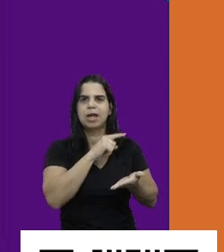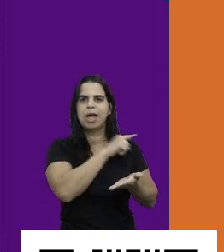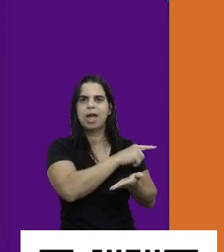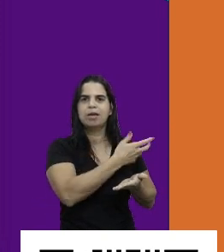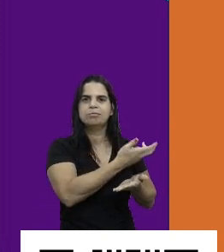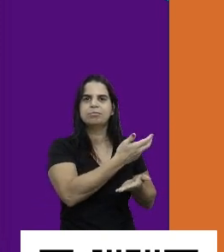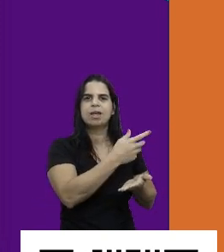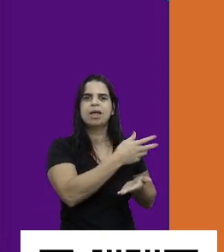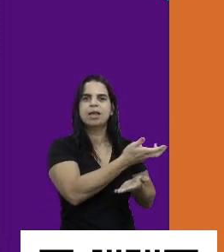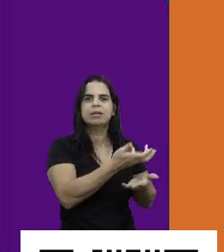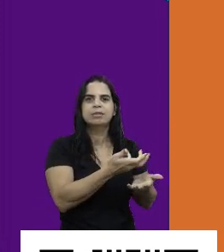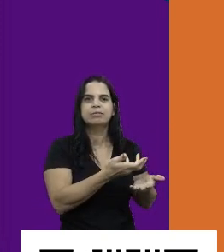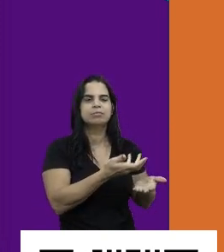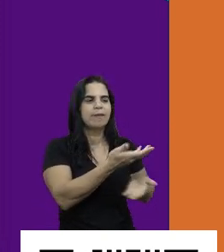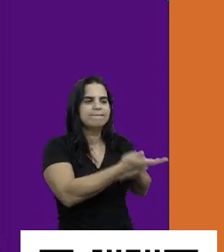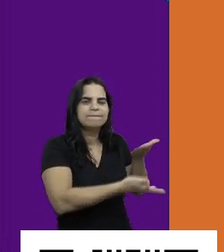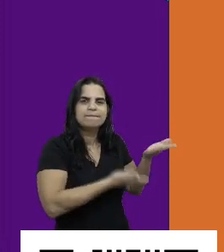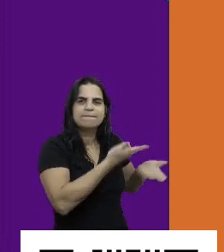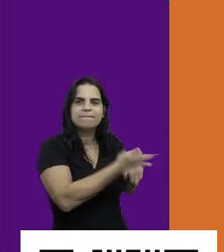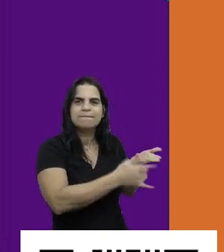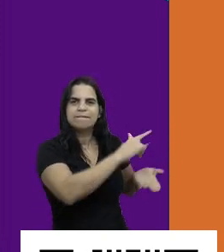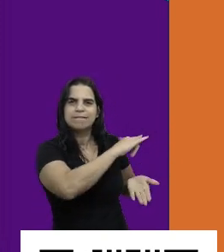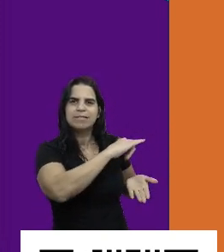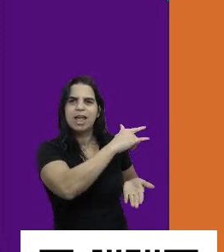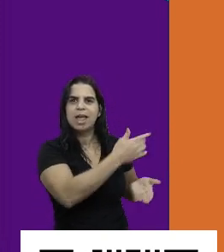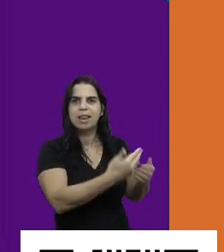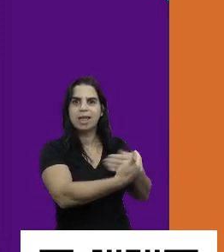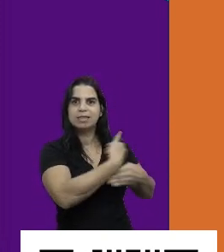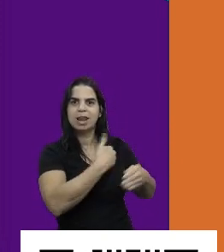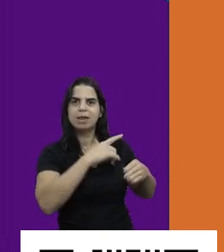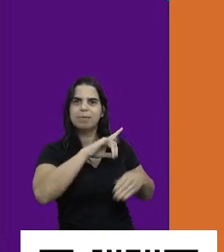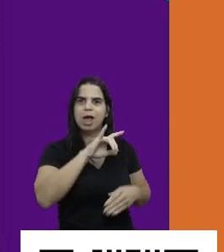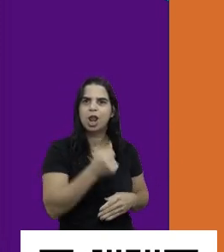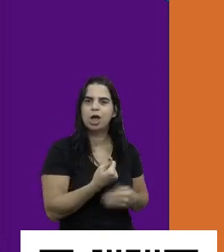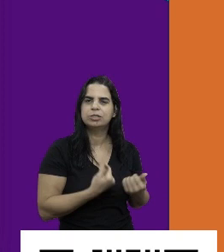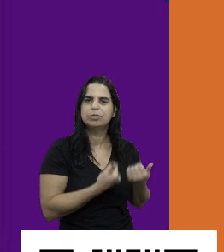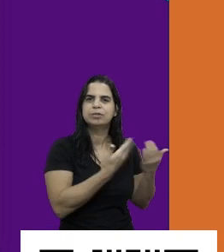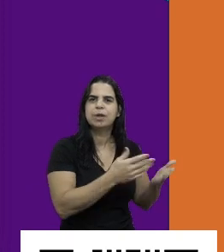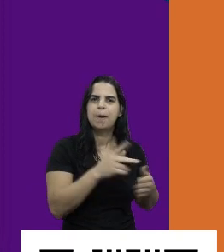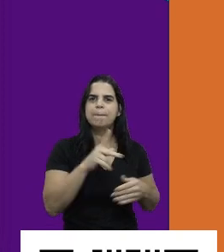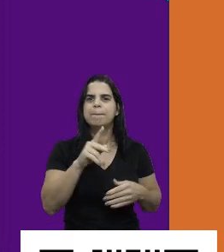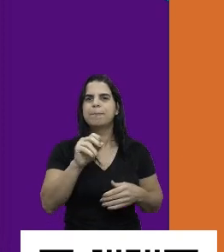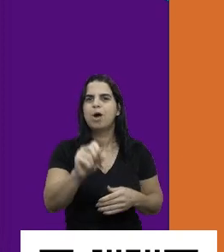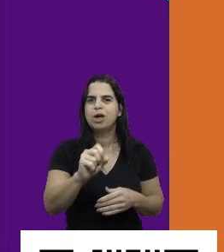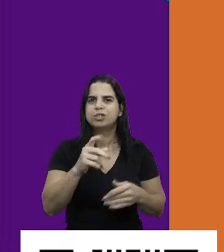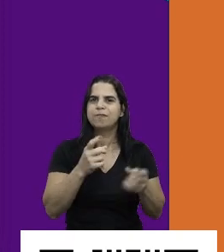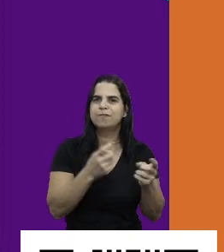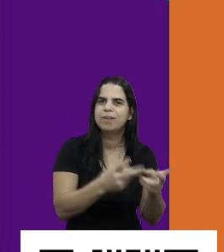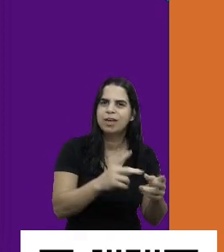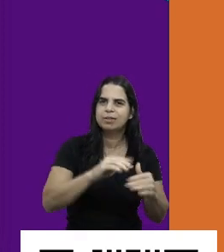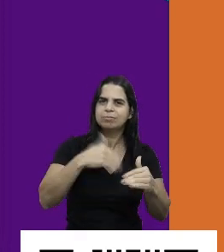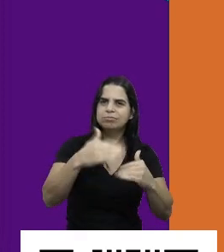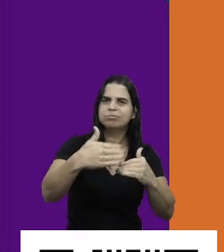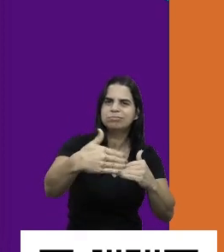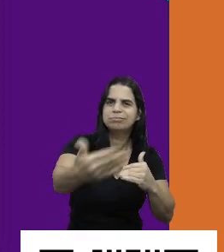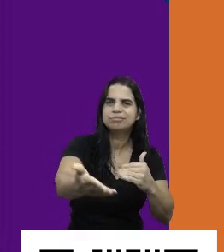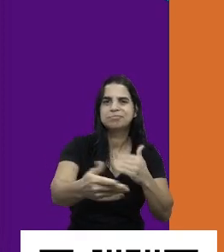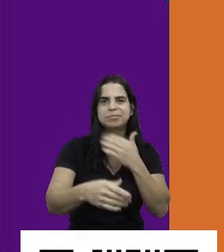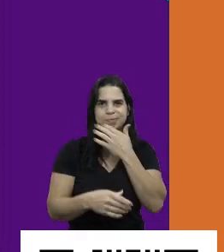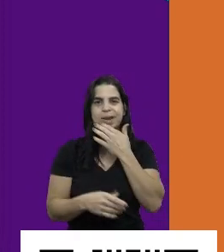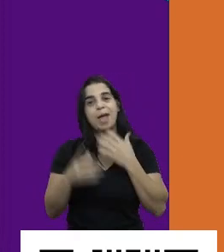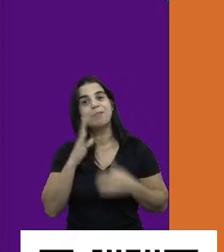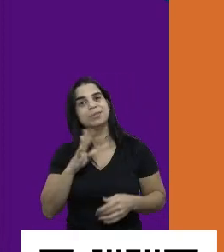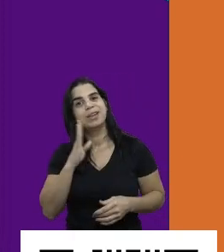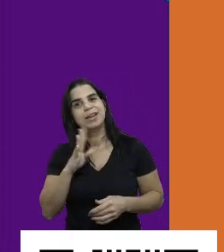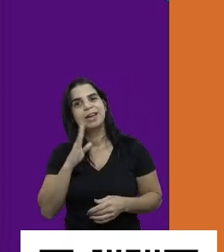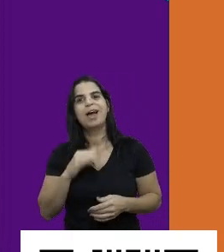entrar na minha loja a criar uma experiência diferenciada uma oferta um pós-vendas E por aí vai então é muito